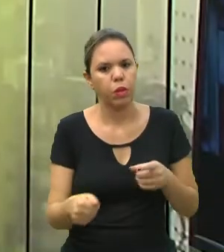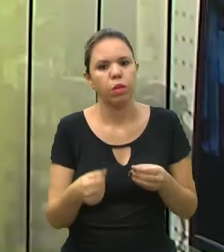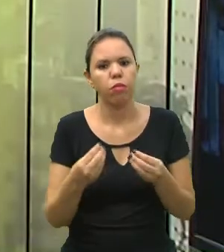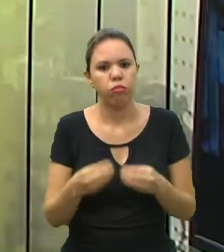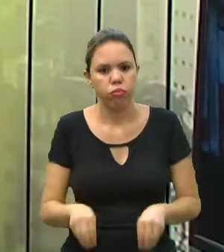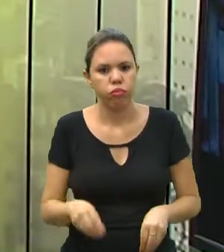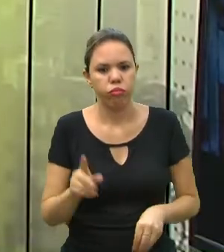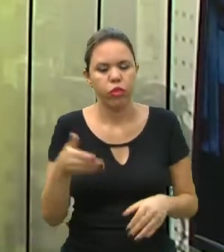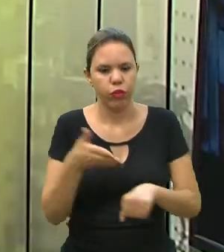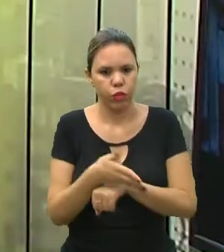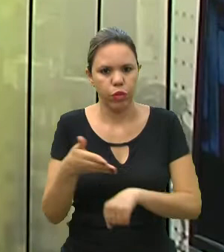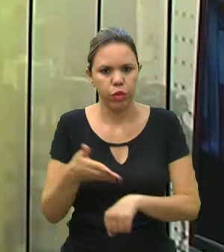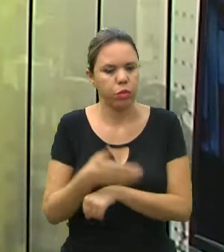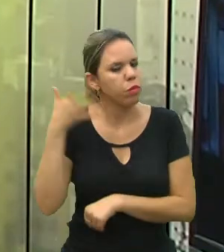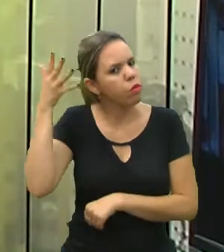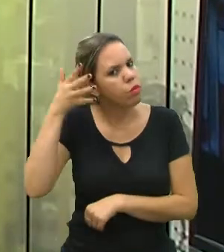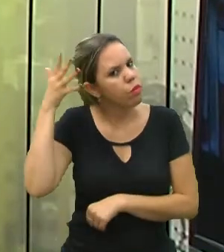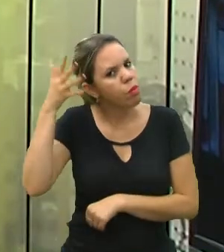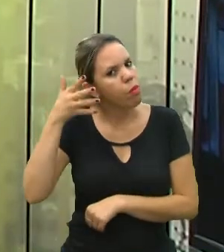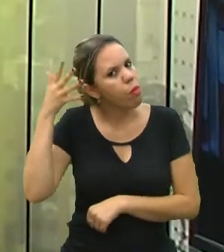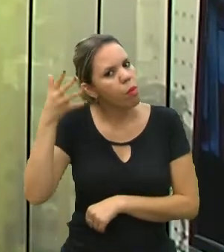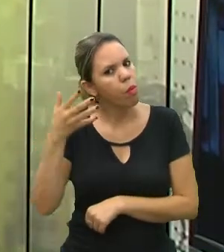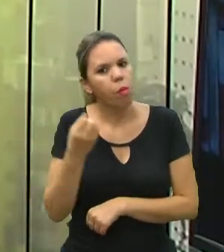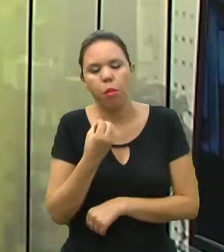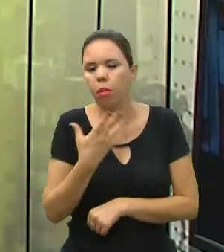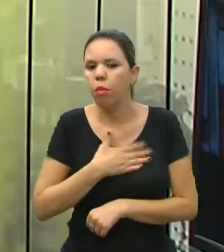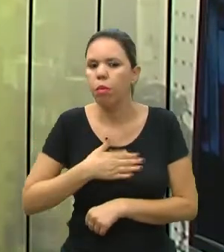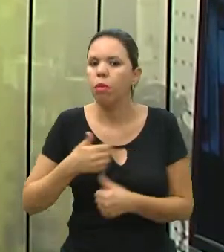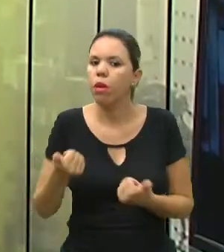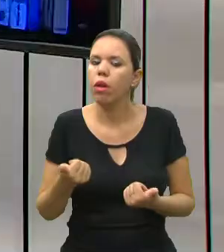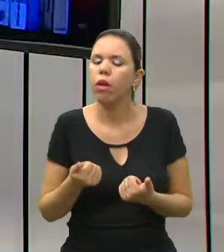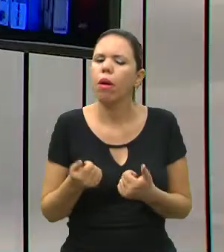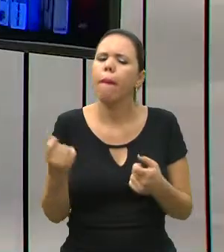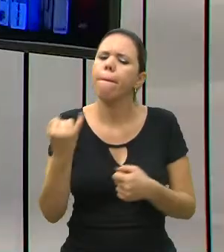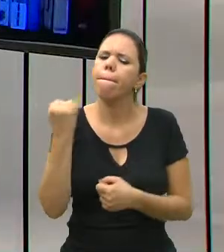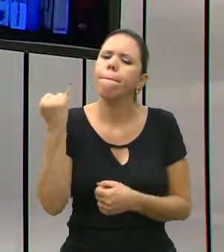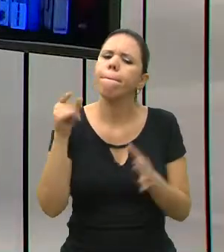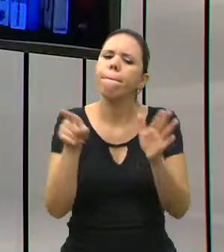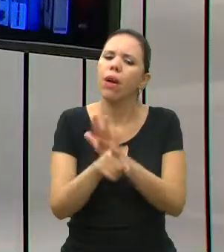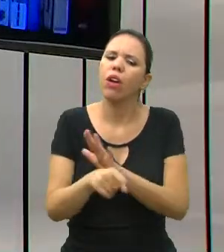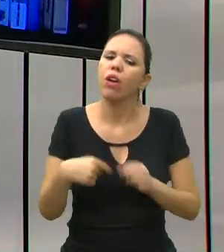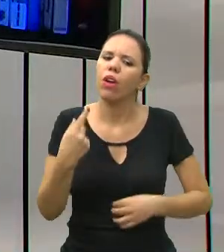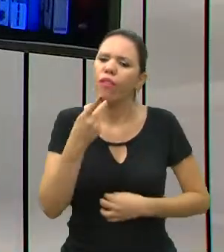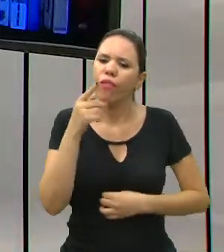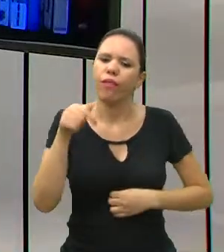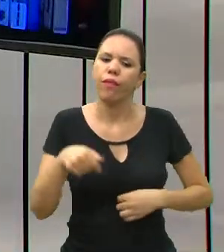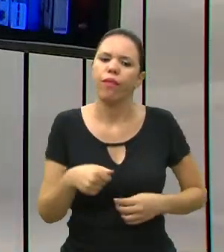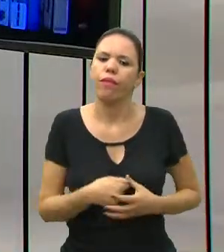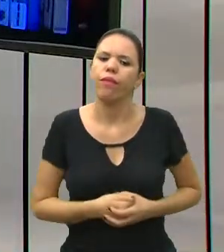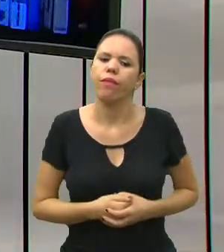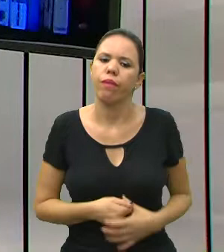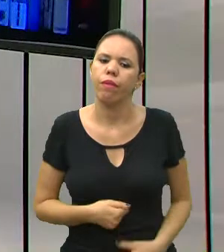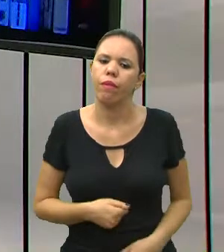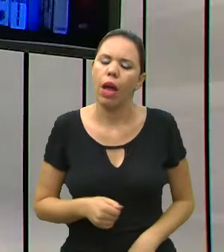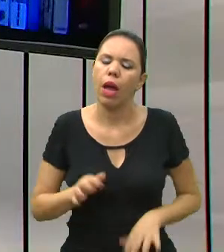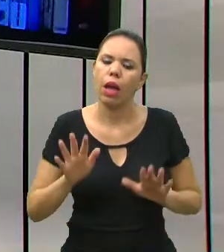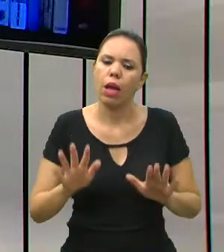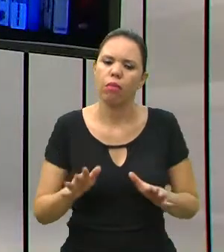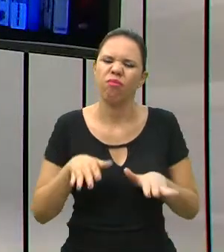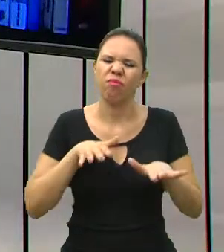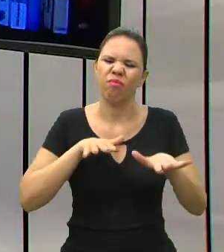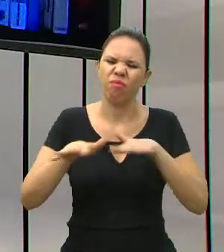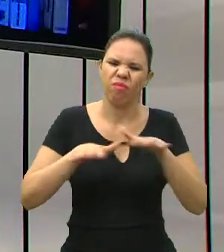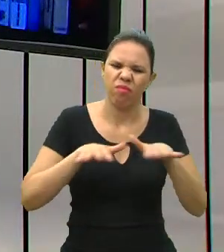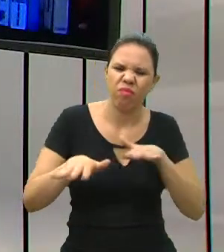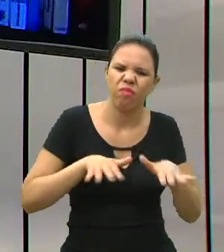sabe, fazer parte dessa conferência, o que seria muito bom. Doutor, uma coisa importante da gente destacar é que, apesar